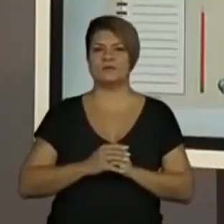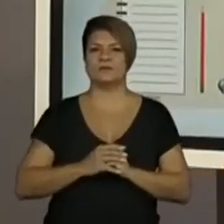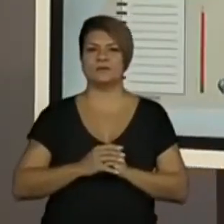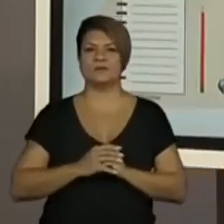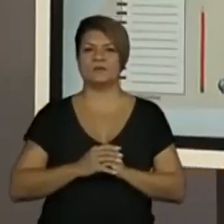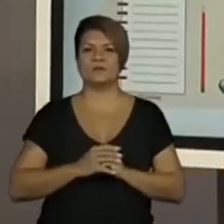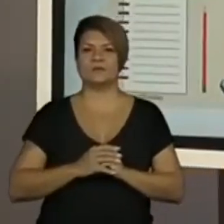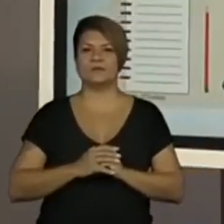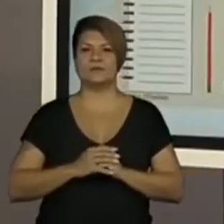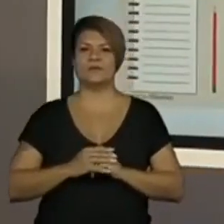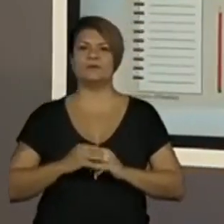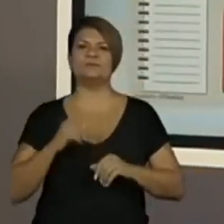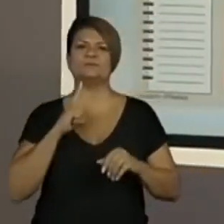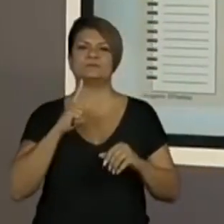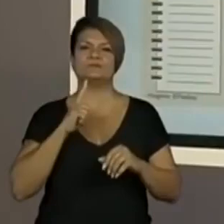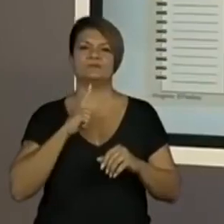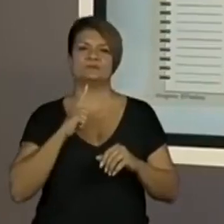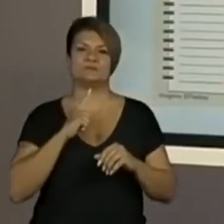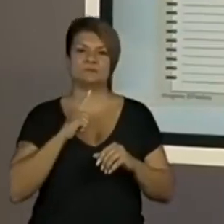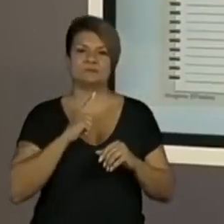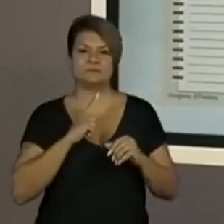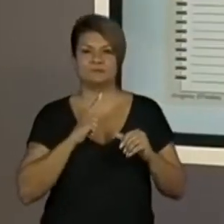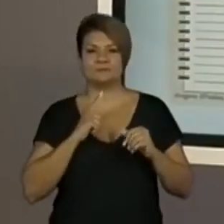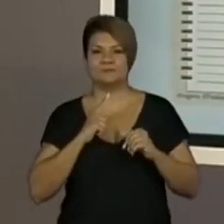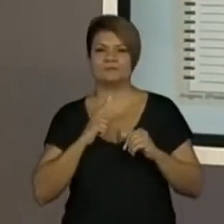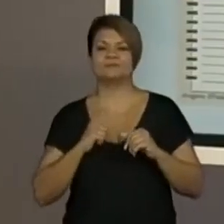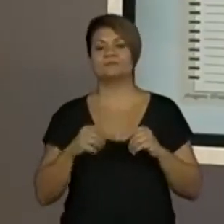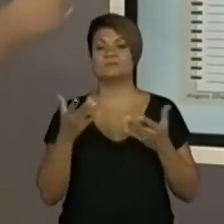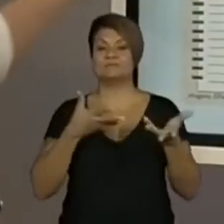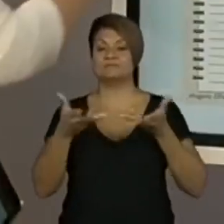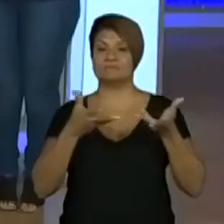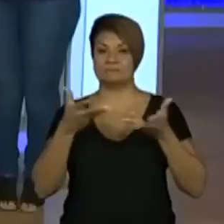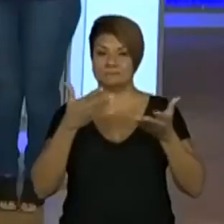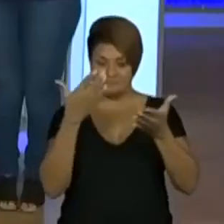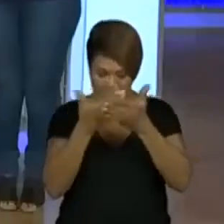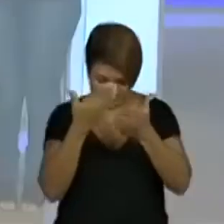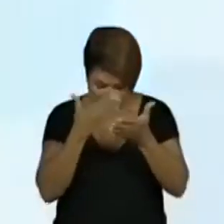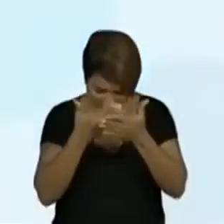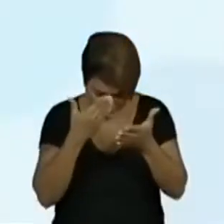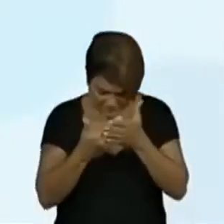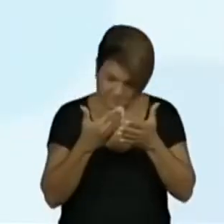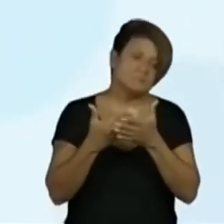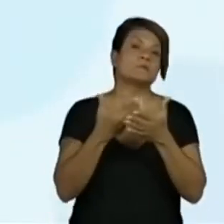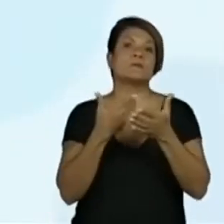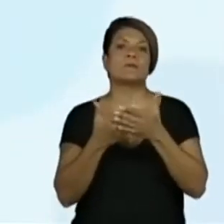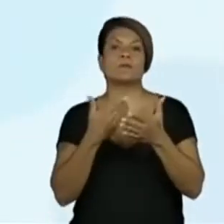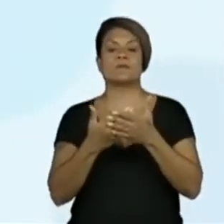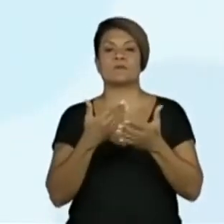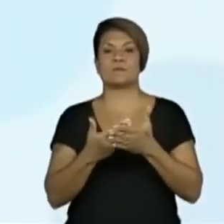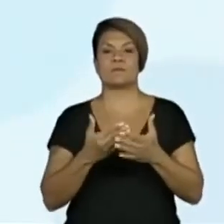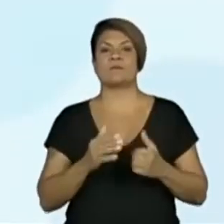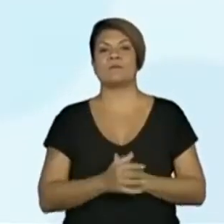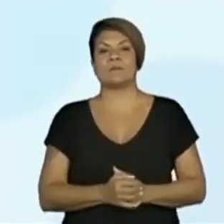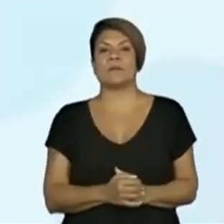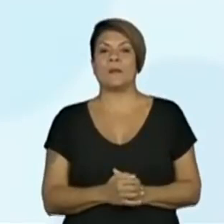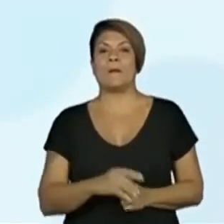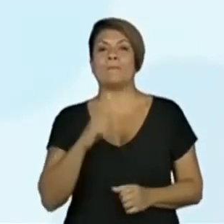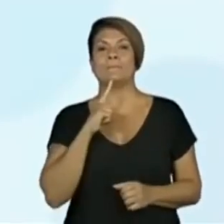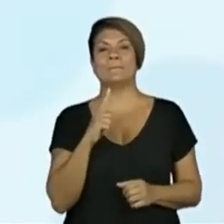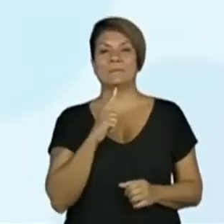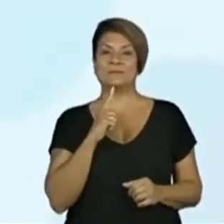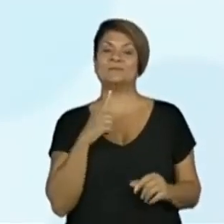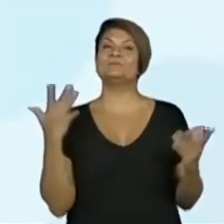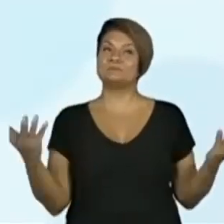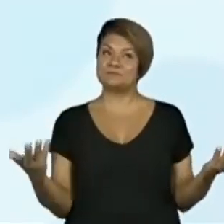e da professora aqui nessa interação durante a aula? Vamos lá? O objeto de conhecimento é a compreensão e